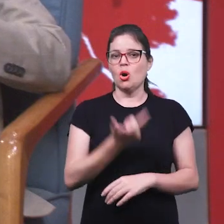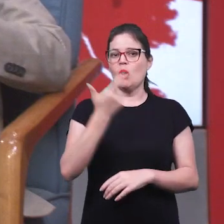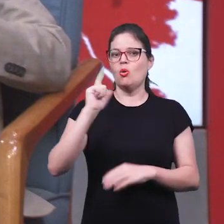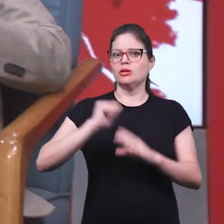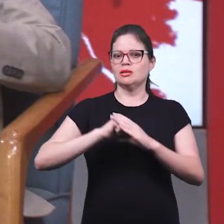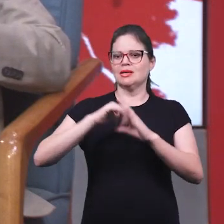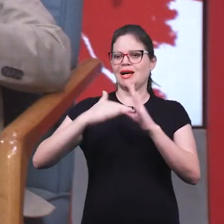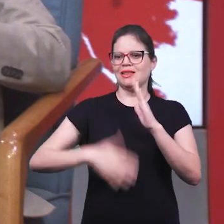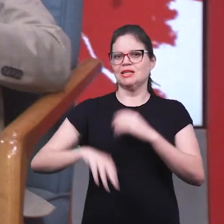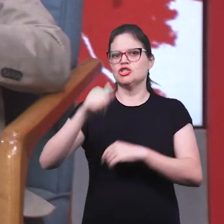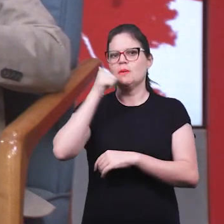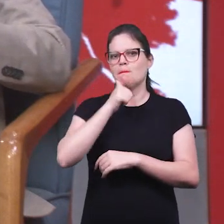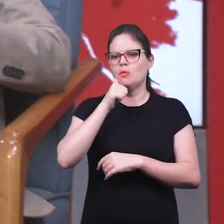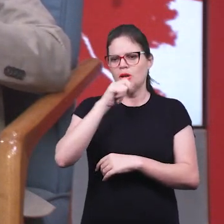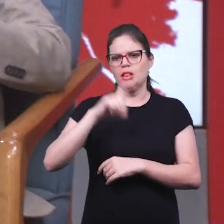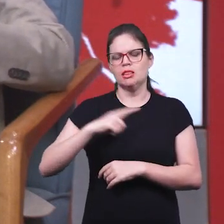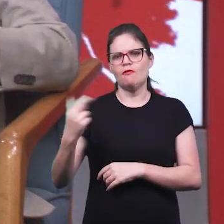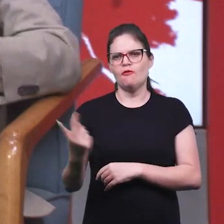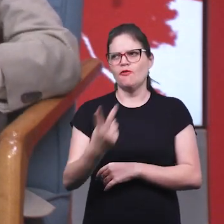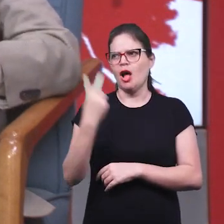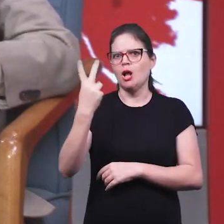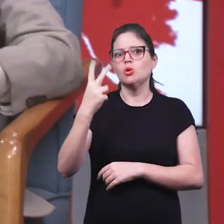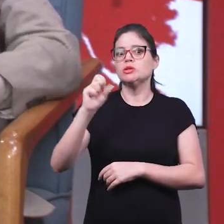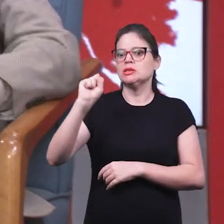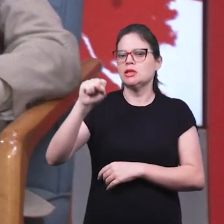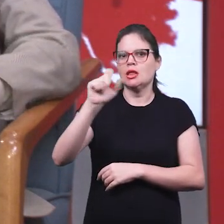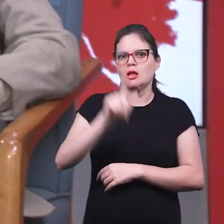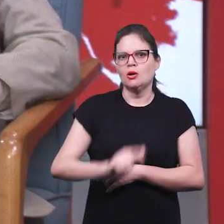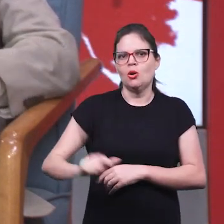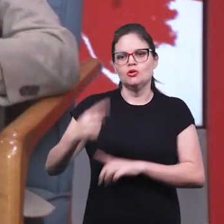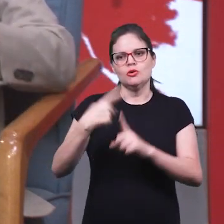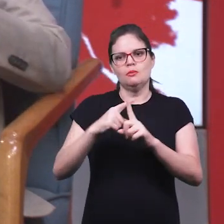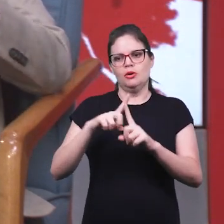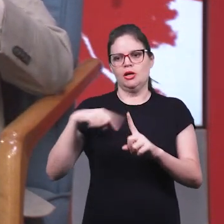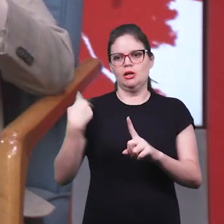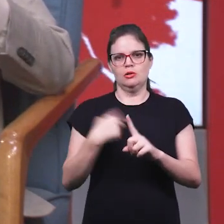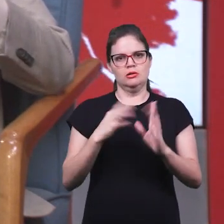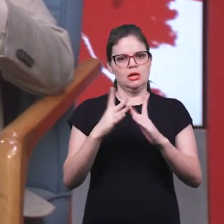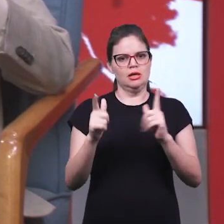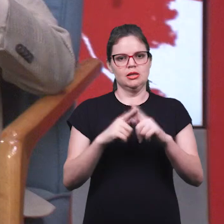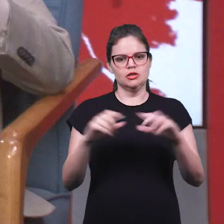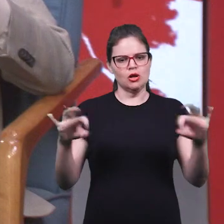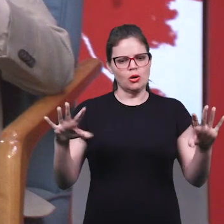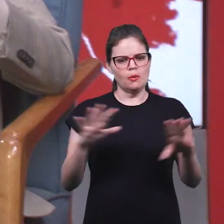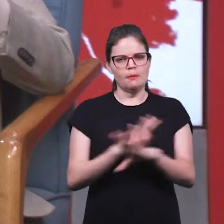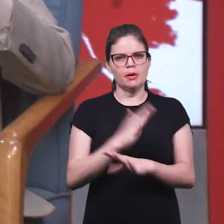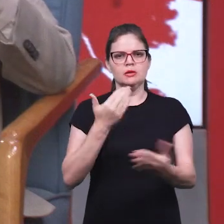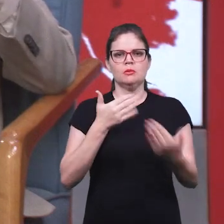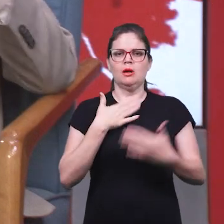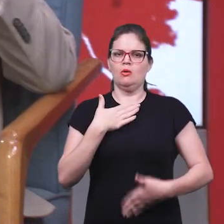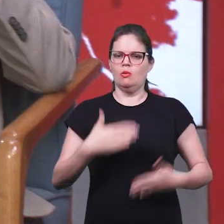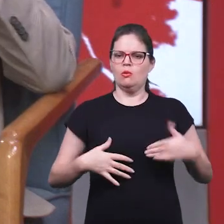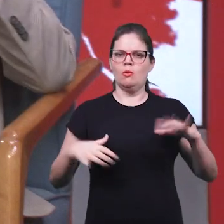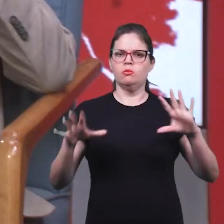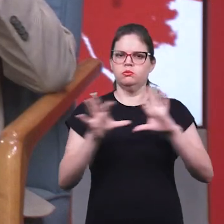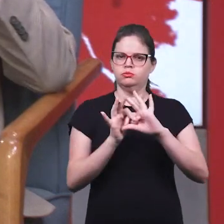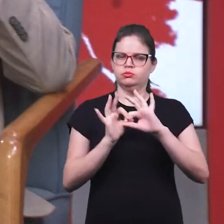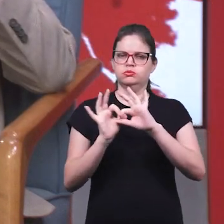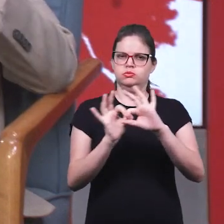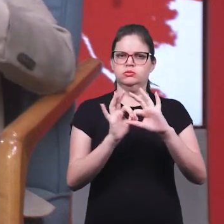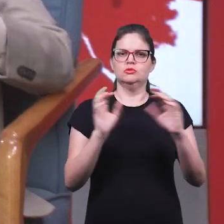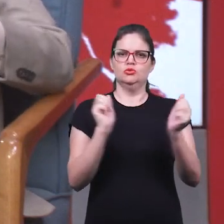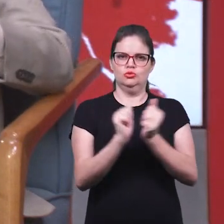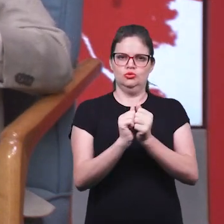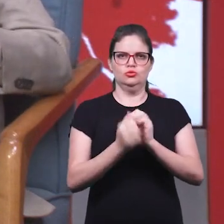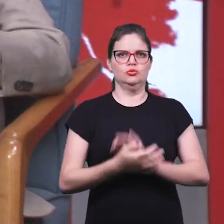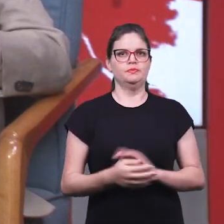outras características, porque a igreja é corpo. Mas os diáconos, então, como nós falamos, e nós